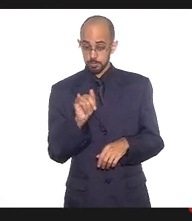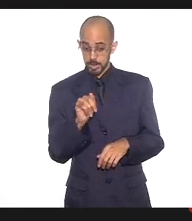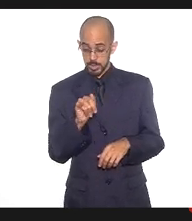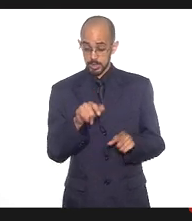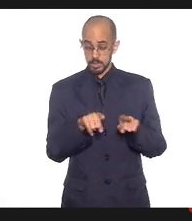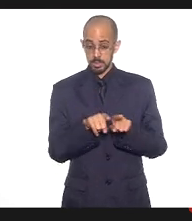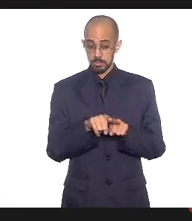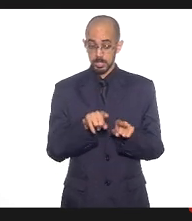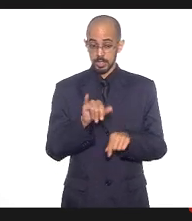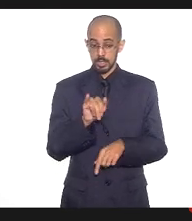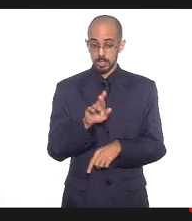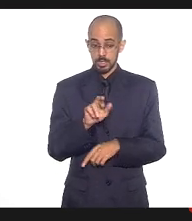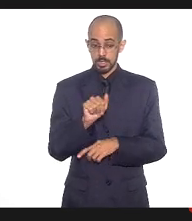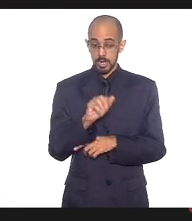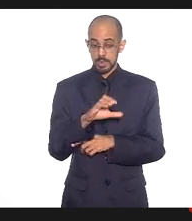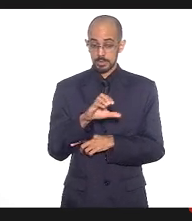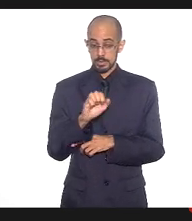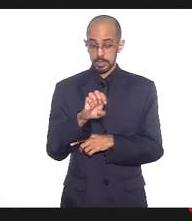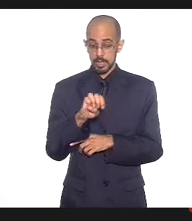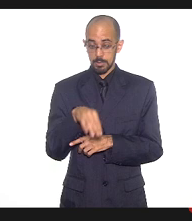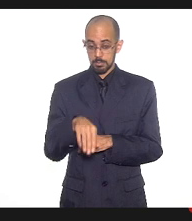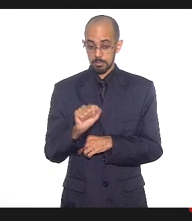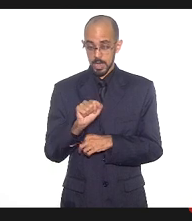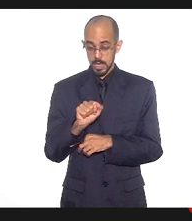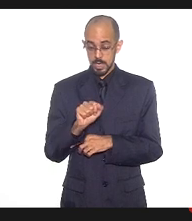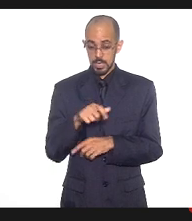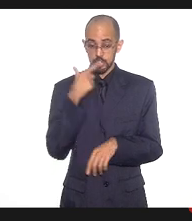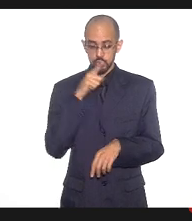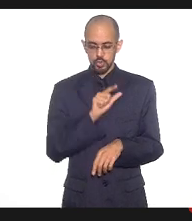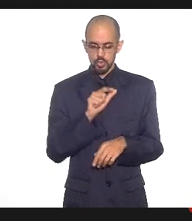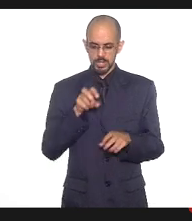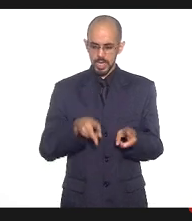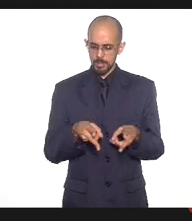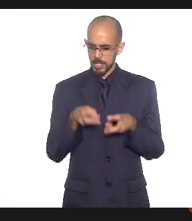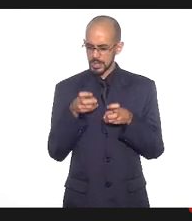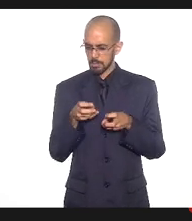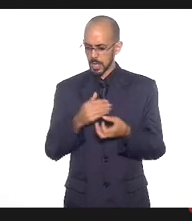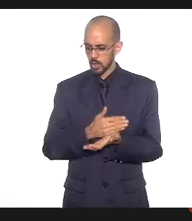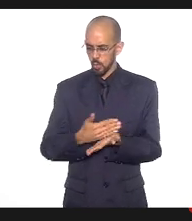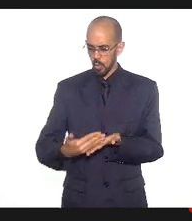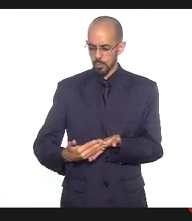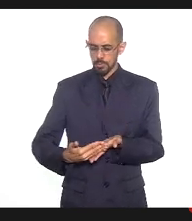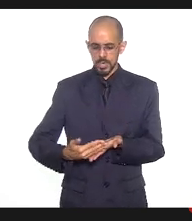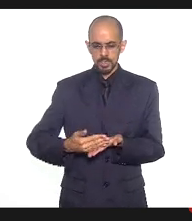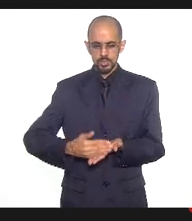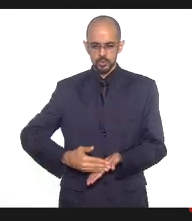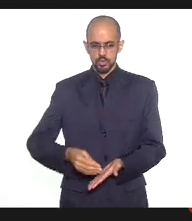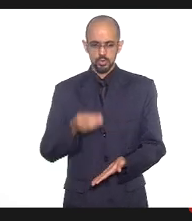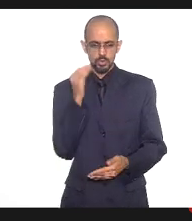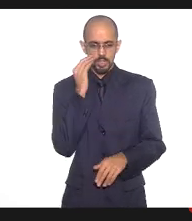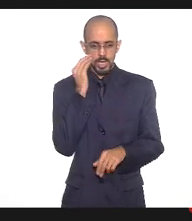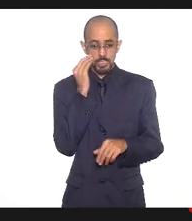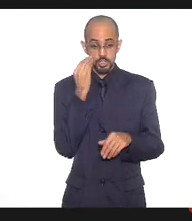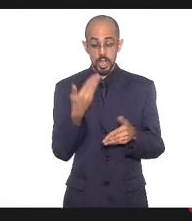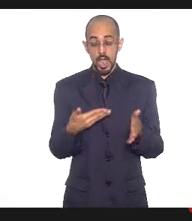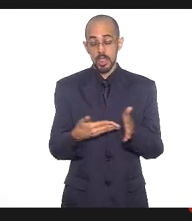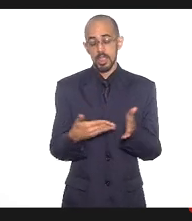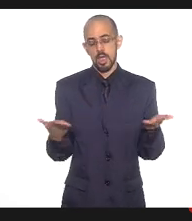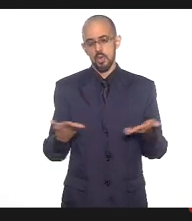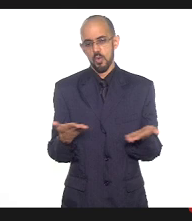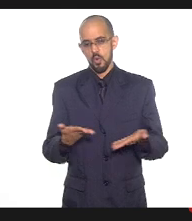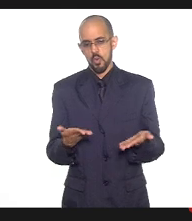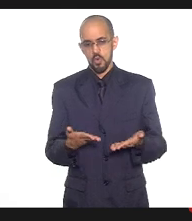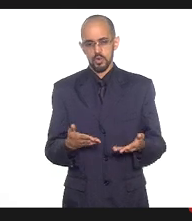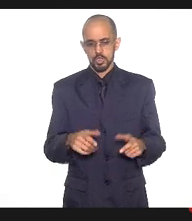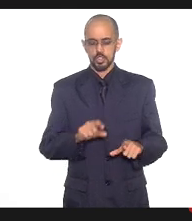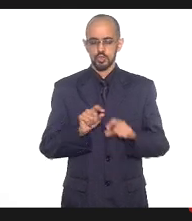Tá? Então, a gente consegue ver, né, desde o início, né, da produção em teste até o momento presente, que esses